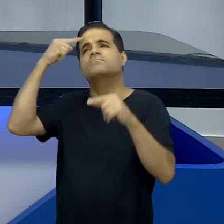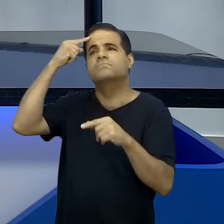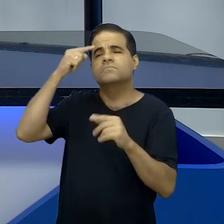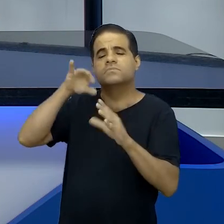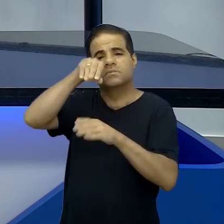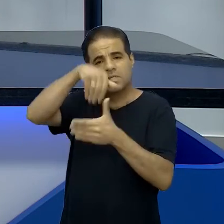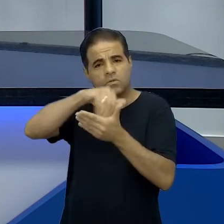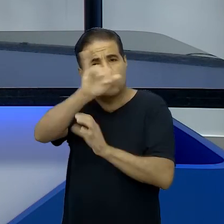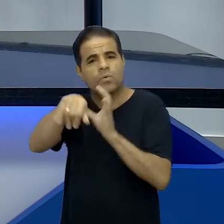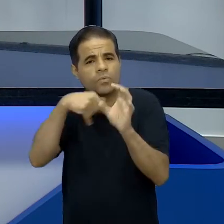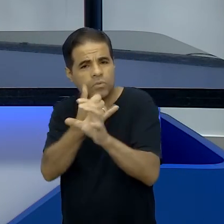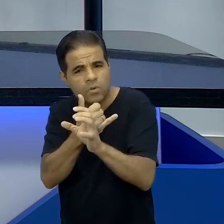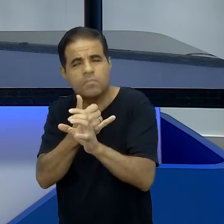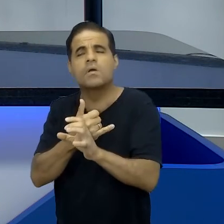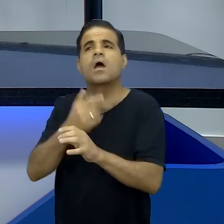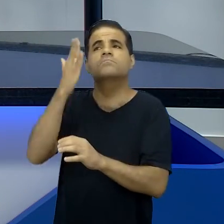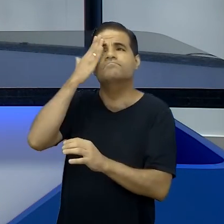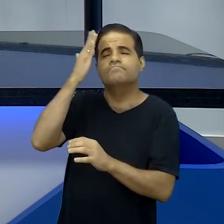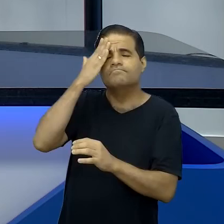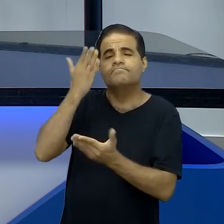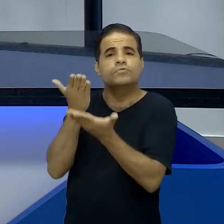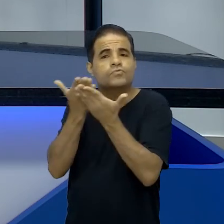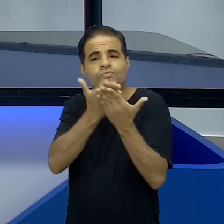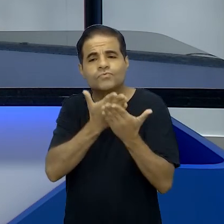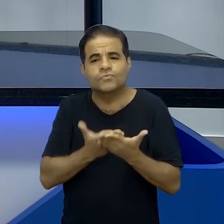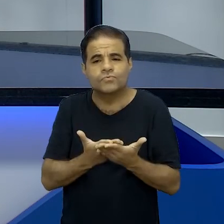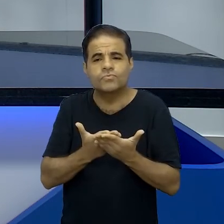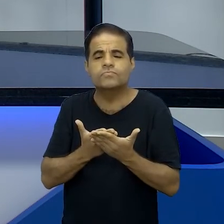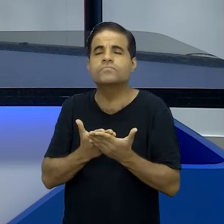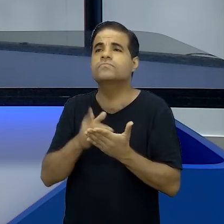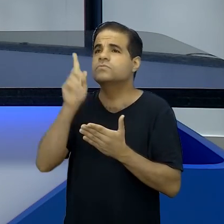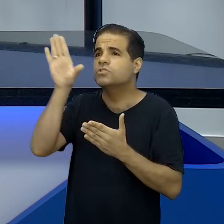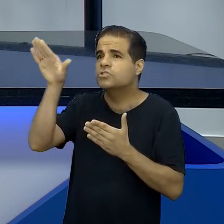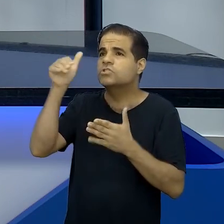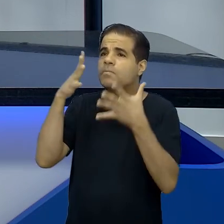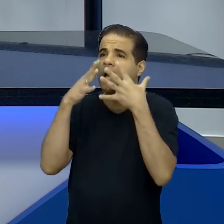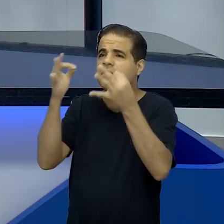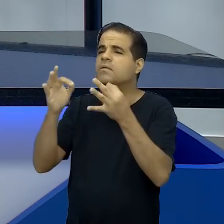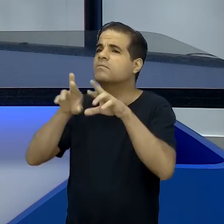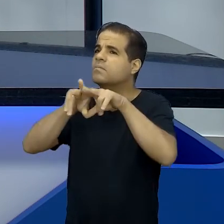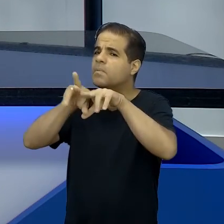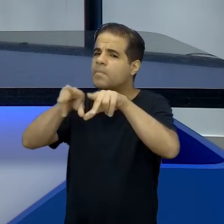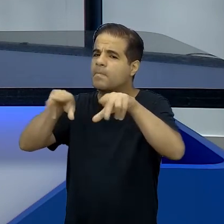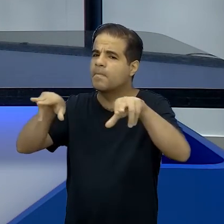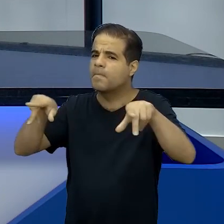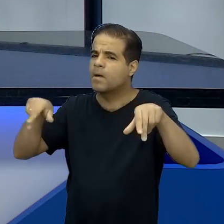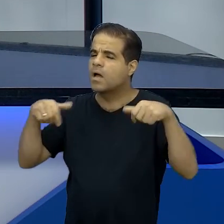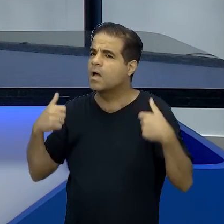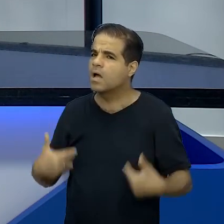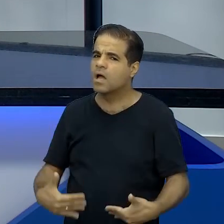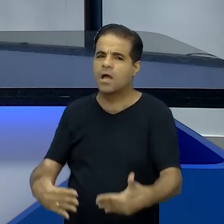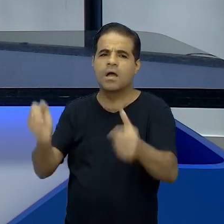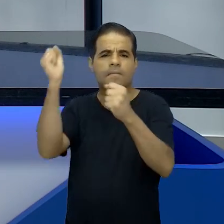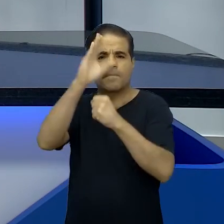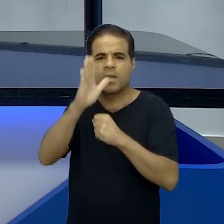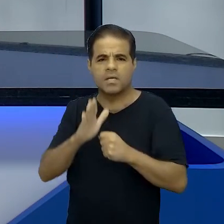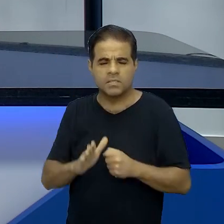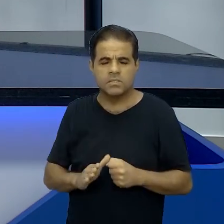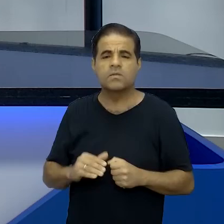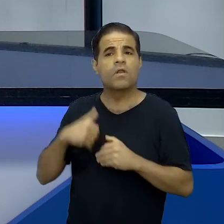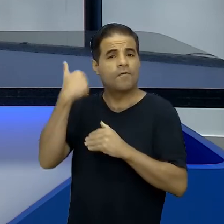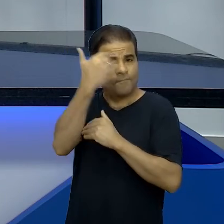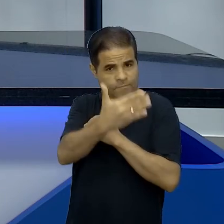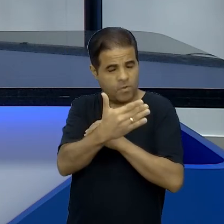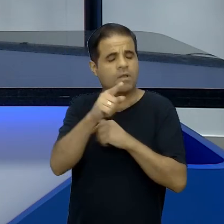do YouTube, ou que você ficou sabendo que você estudou, aquele artista que te chamou a atenção, porque tem muito artista performático, tanto no Brasil como no exterior,